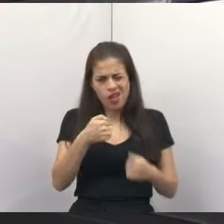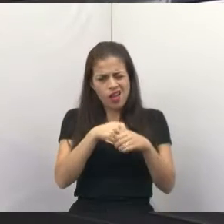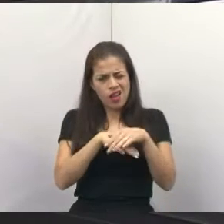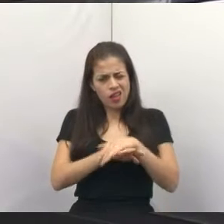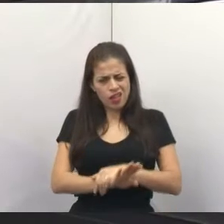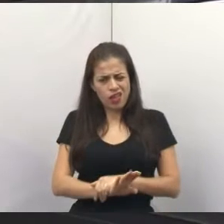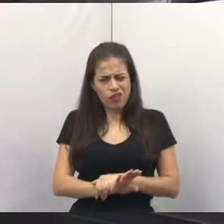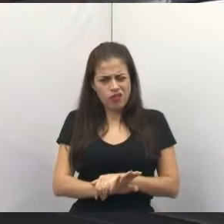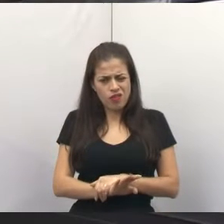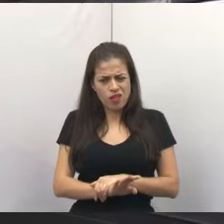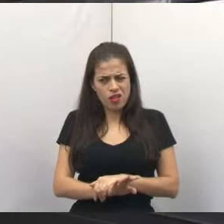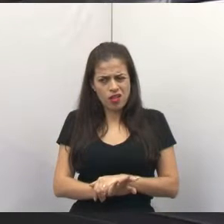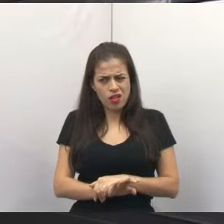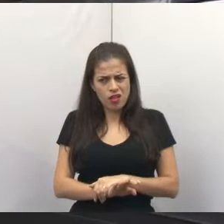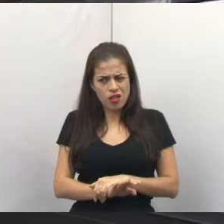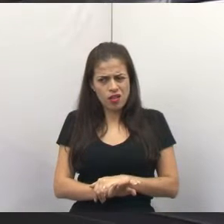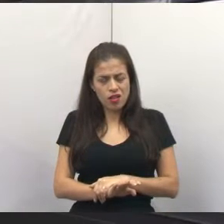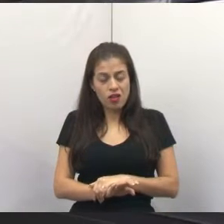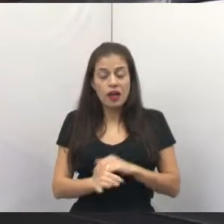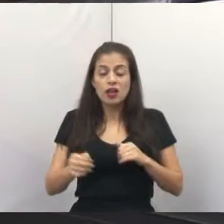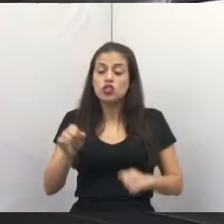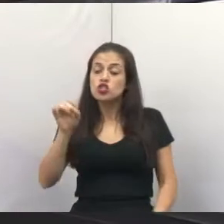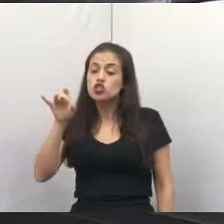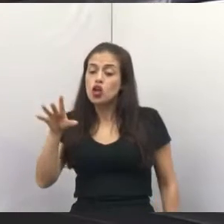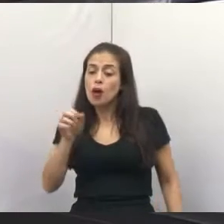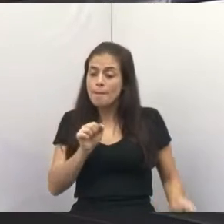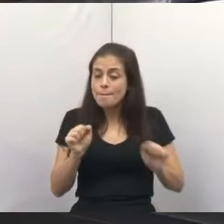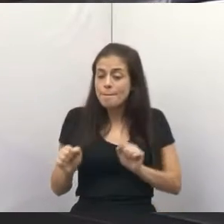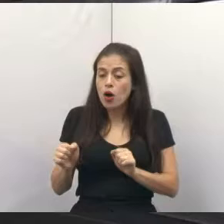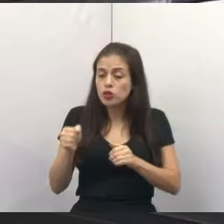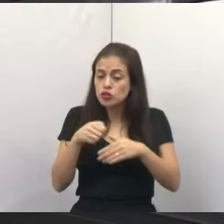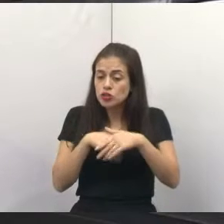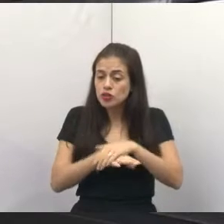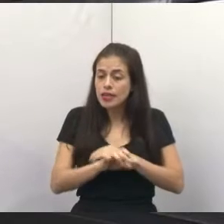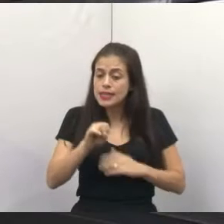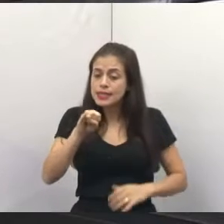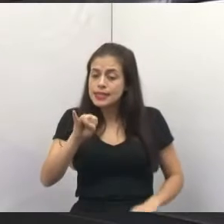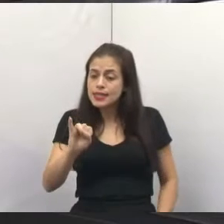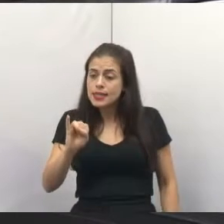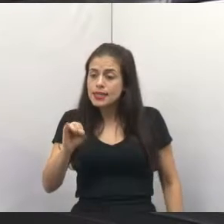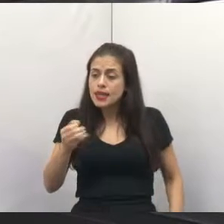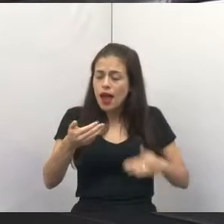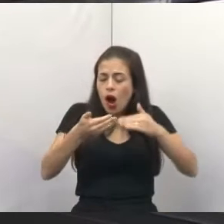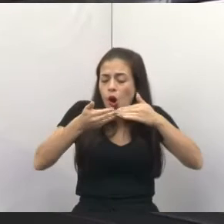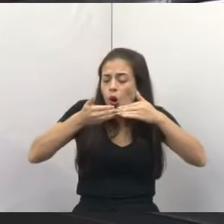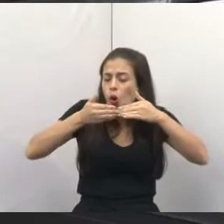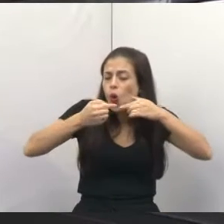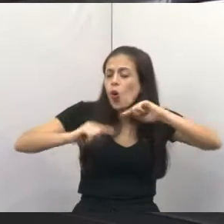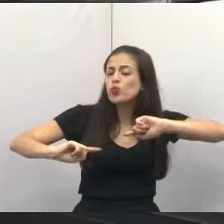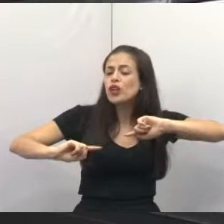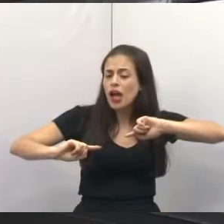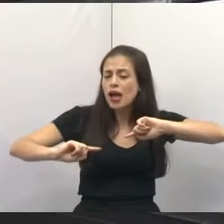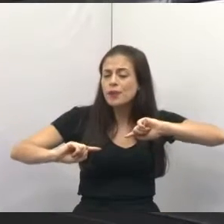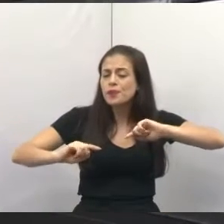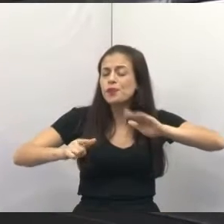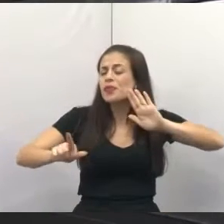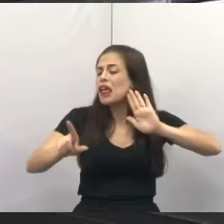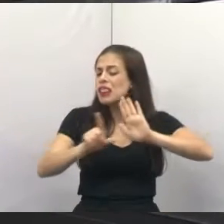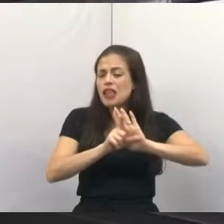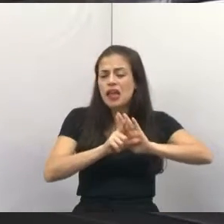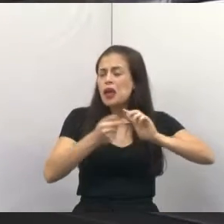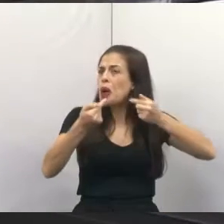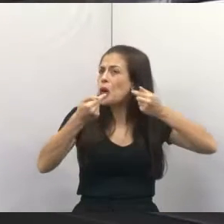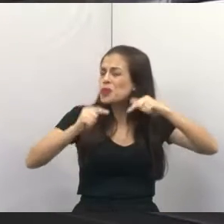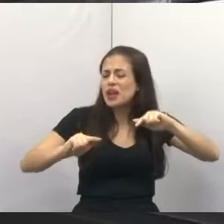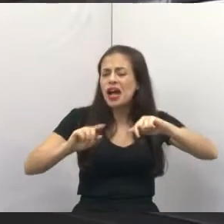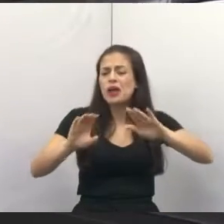dizendo que ela é contrária à Constituição, que ela é contrária às leis. Não pode ser uma Constituição de Justiça analisar dessa forma sem